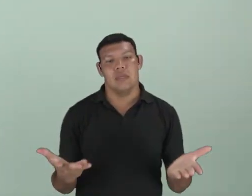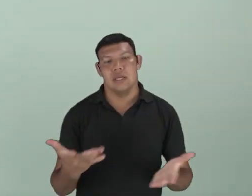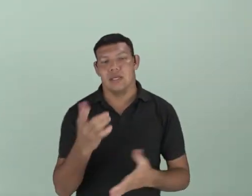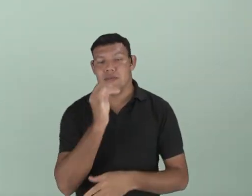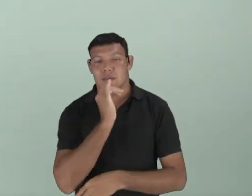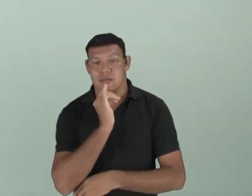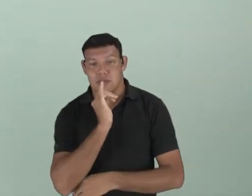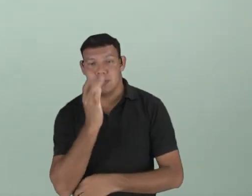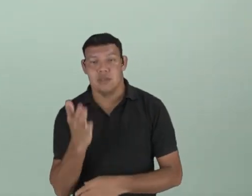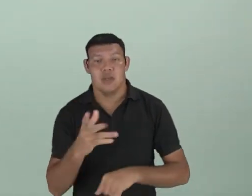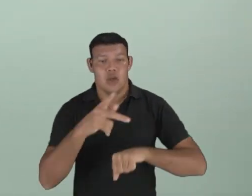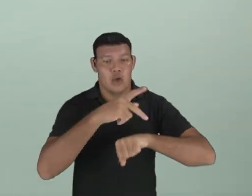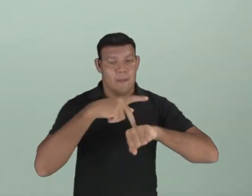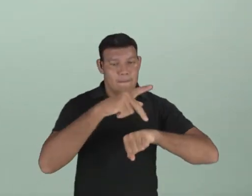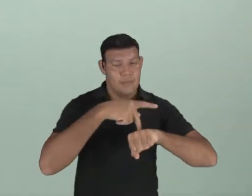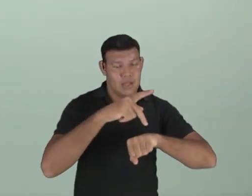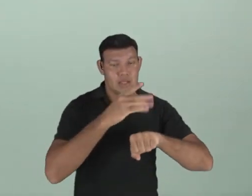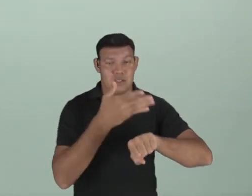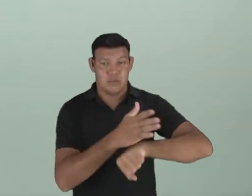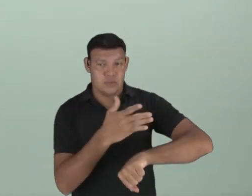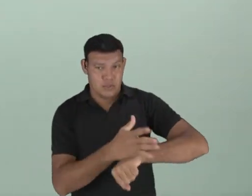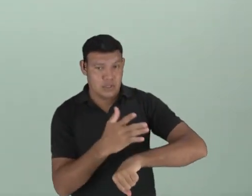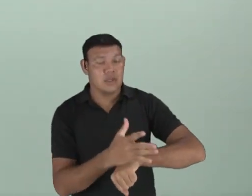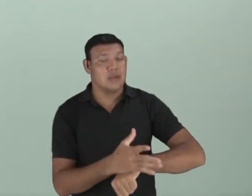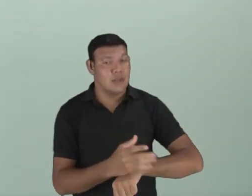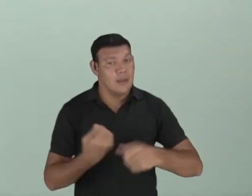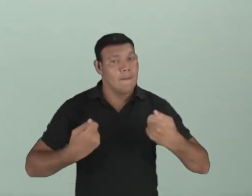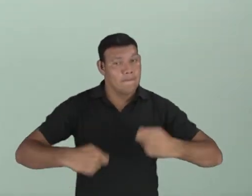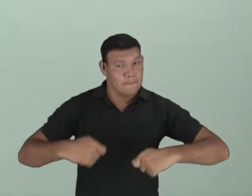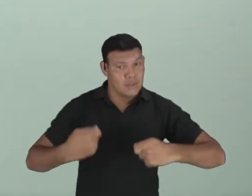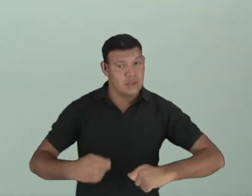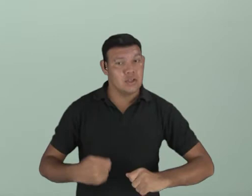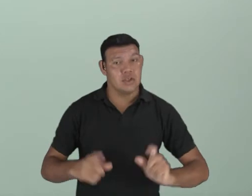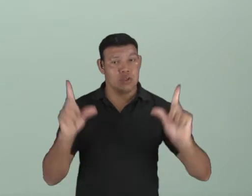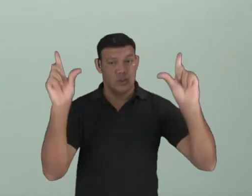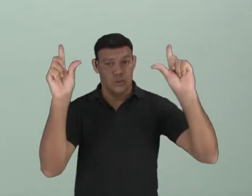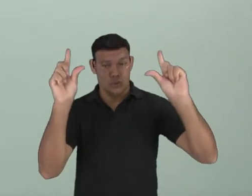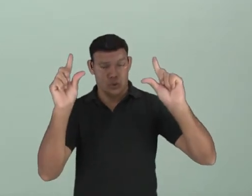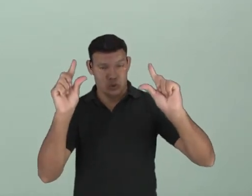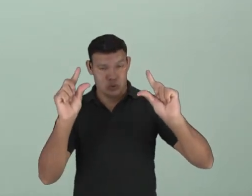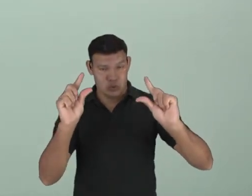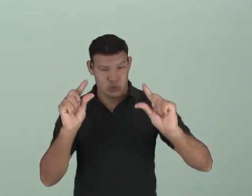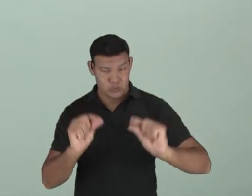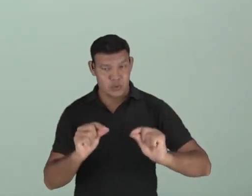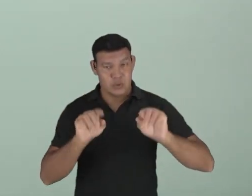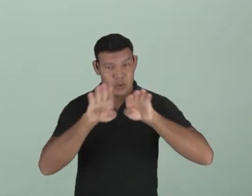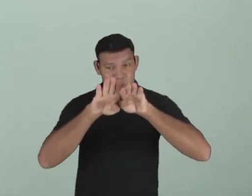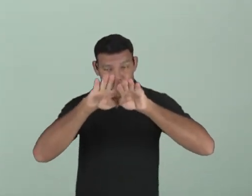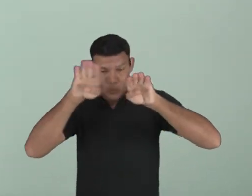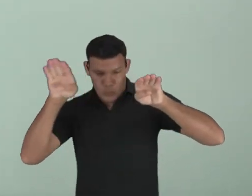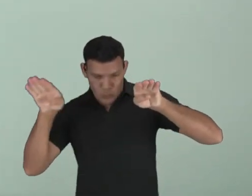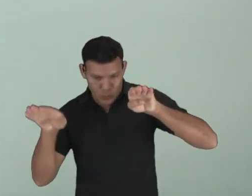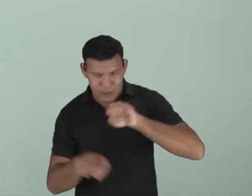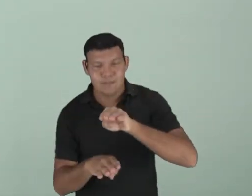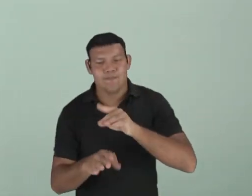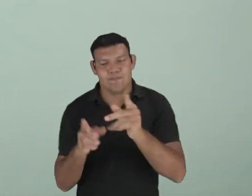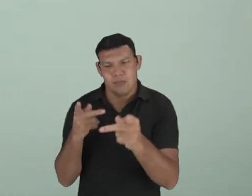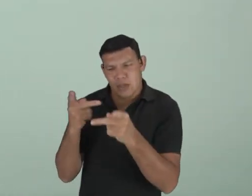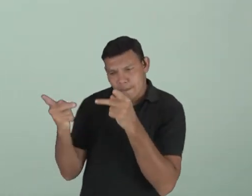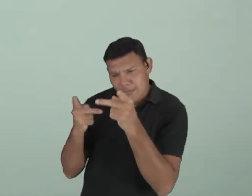estipularem que todos os países membros devem diminuir o nível de desigualdade social, devem